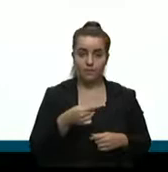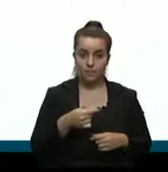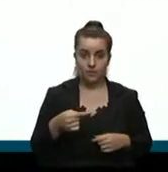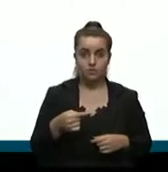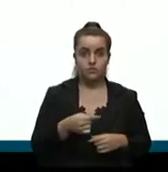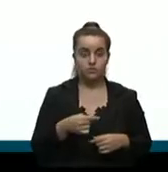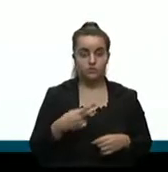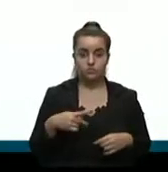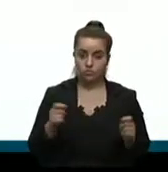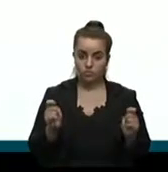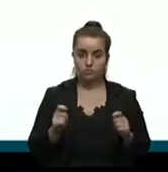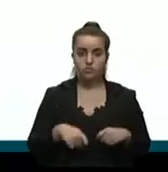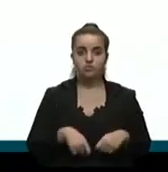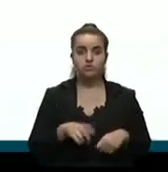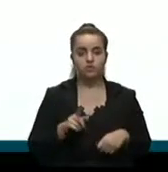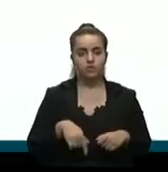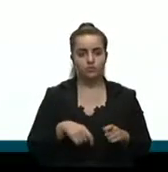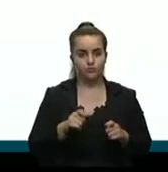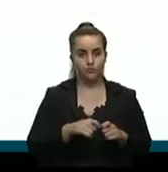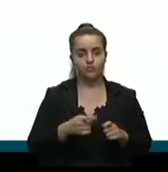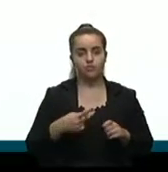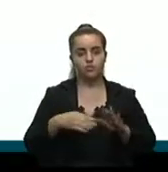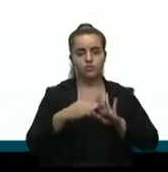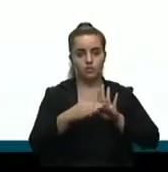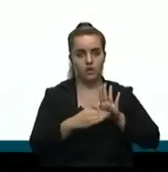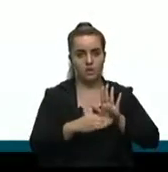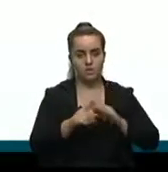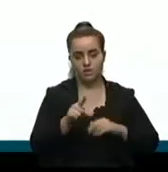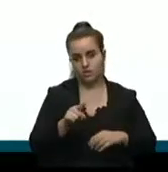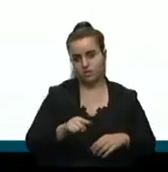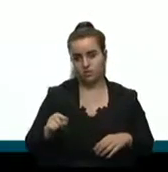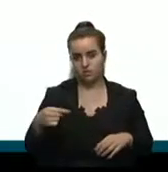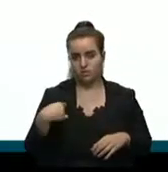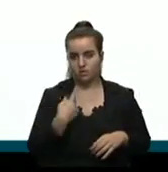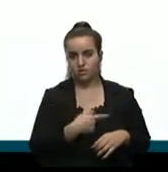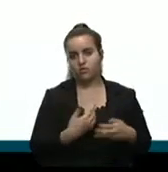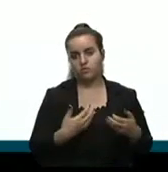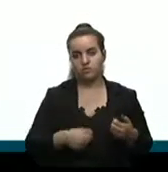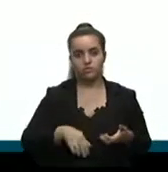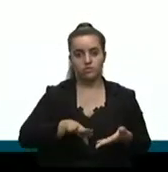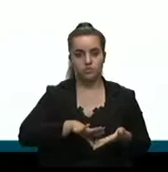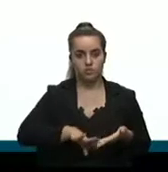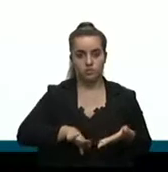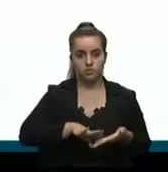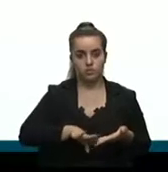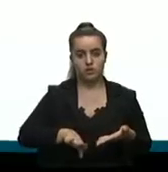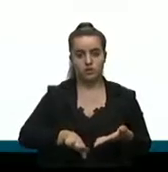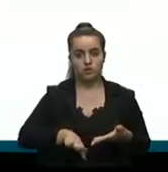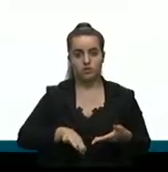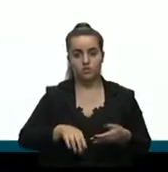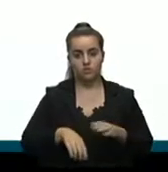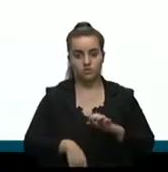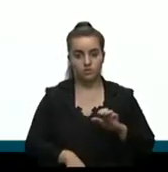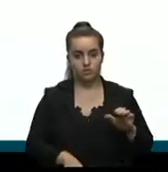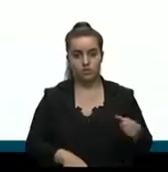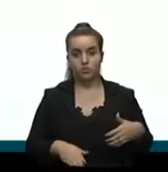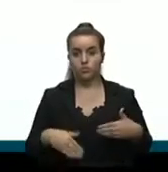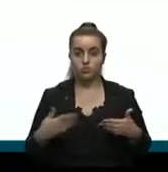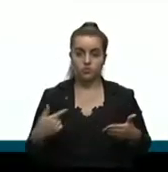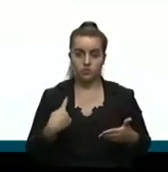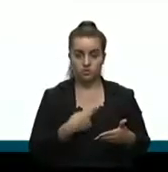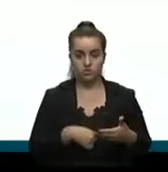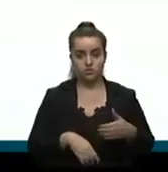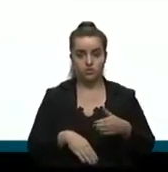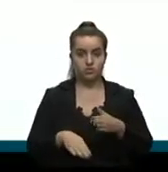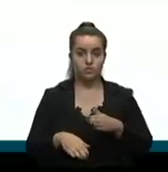menos a probabilidade que será determinada pela tabela Z, ou seja, nós vamos tirar a parte à esquerda do 70. Quando nós tiramos a